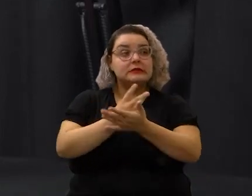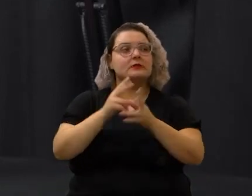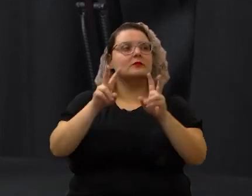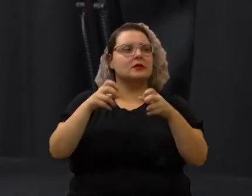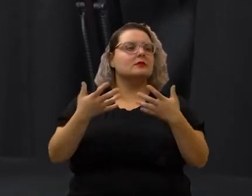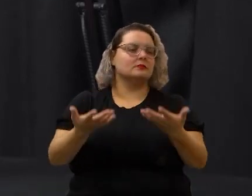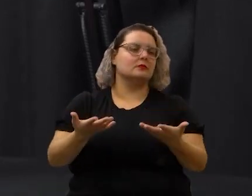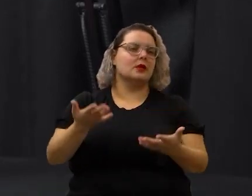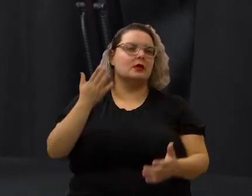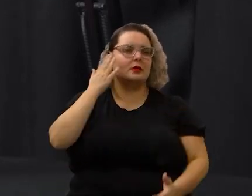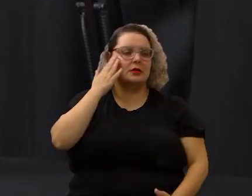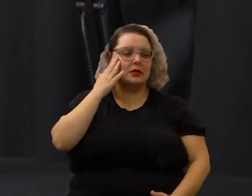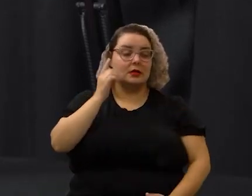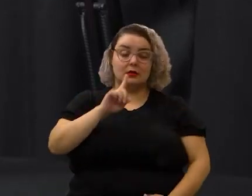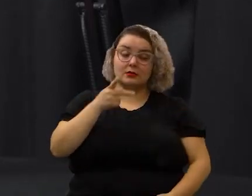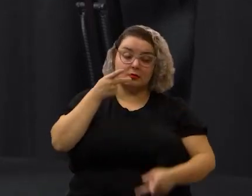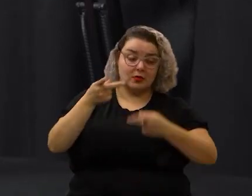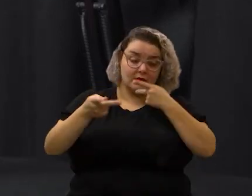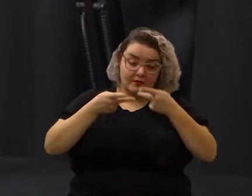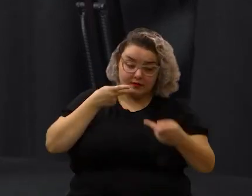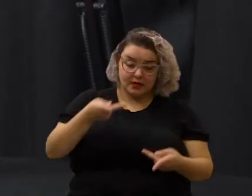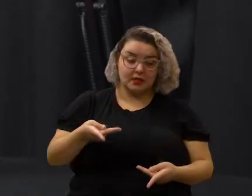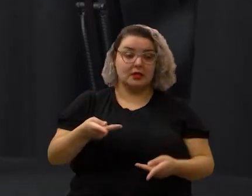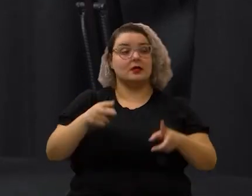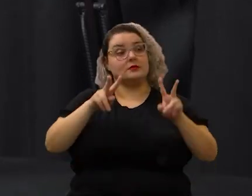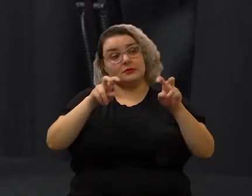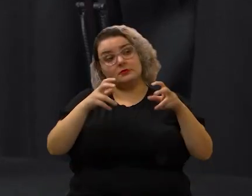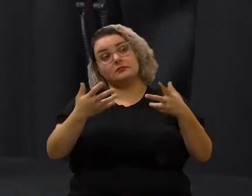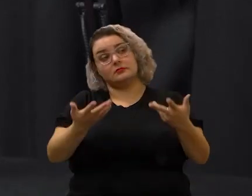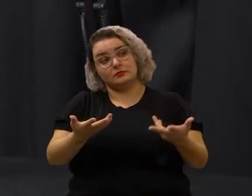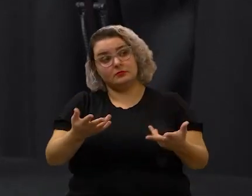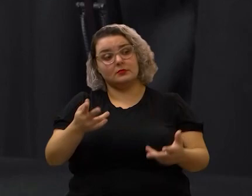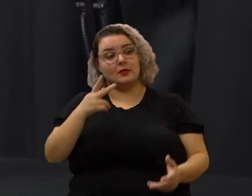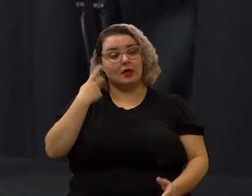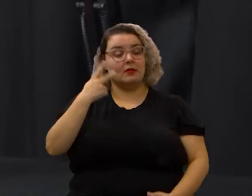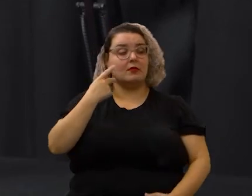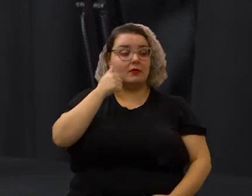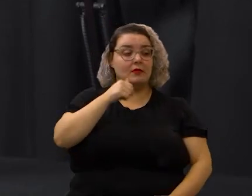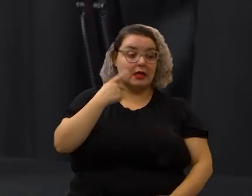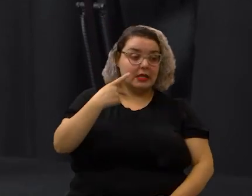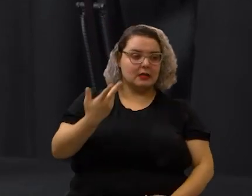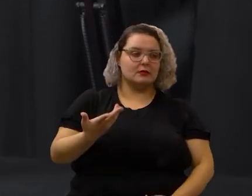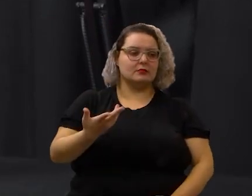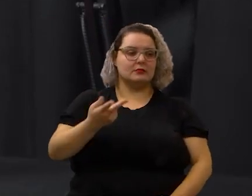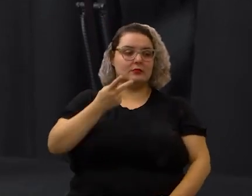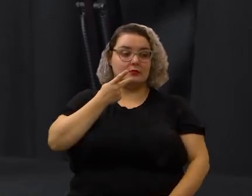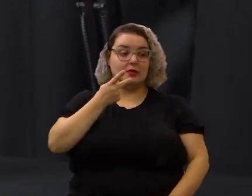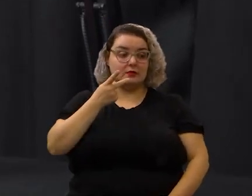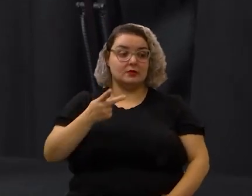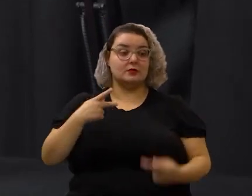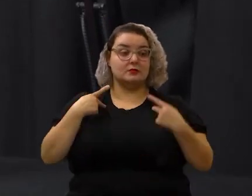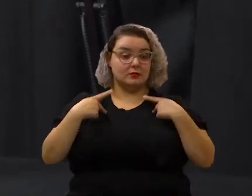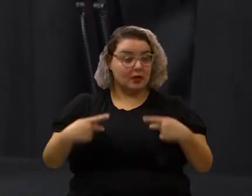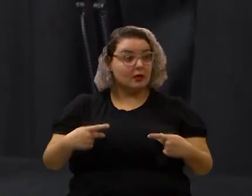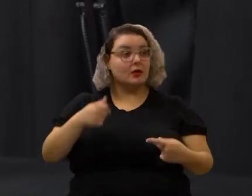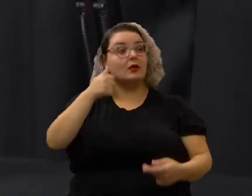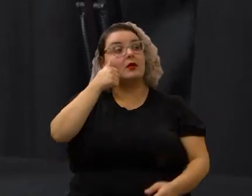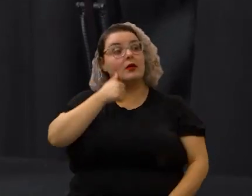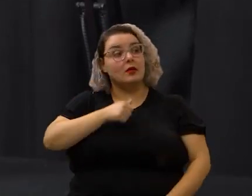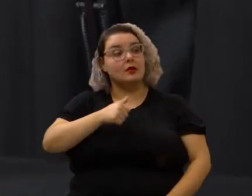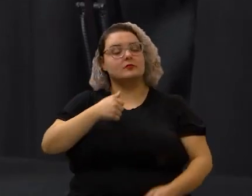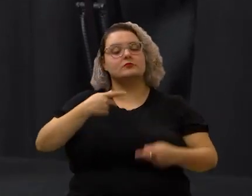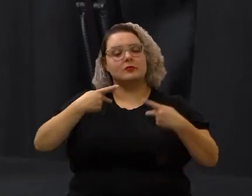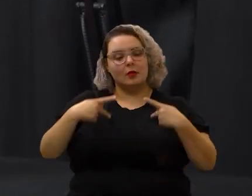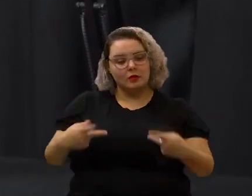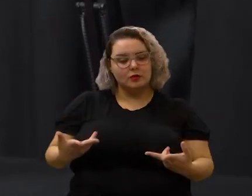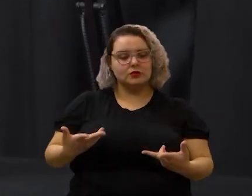e traz sempre esse tema. Eu sei que aqui hoje não é nem para falar da questão vereadora, mas eu estou falando do